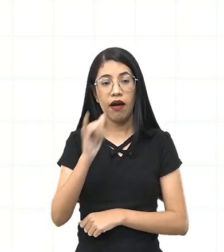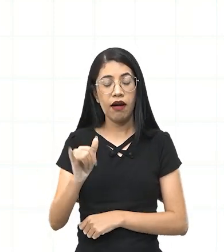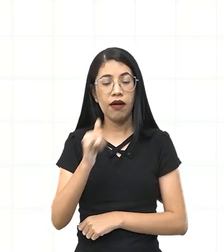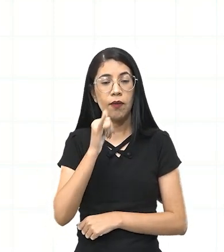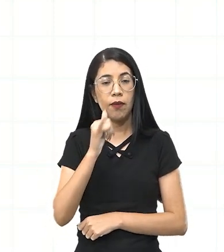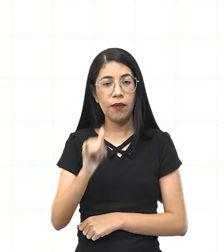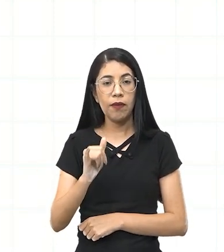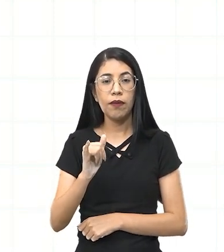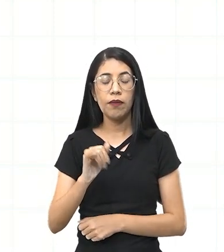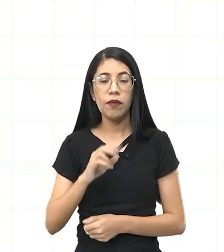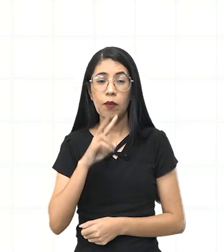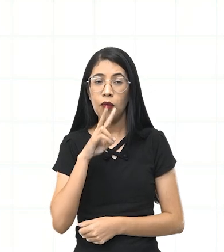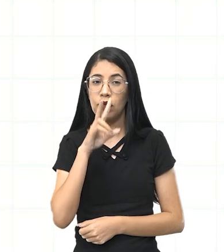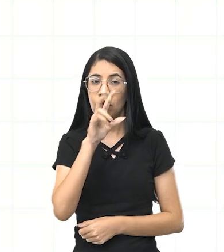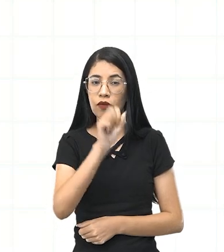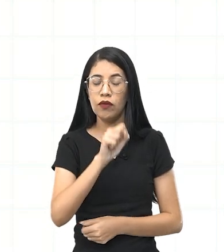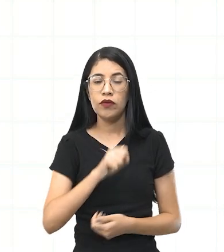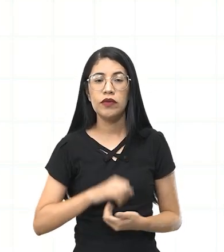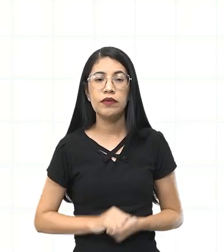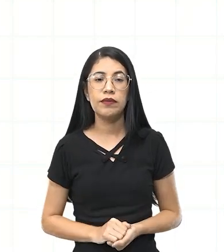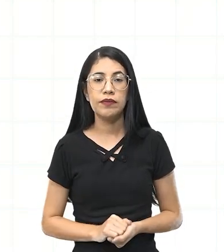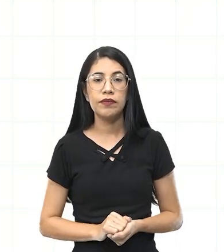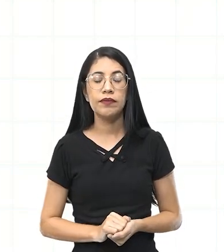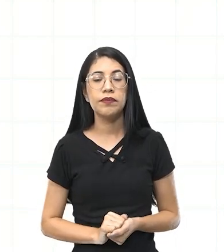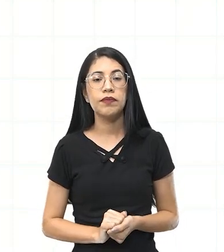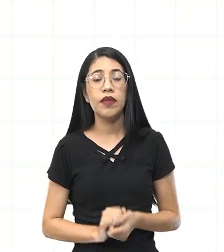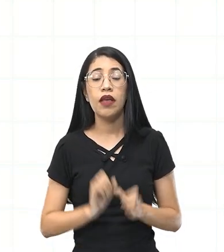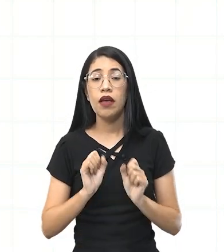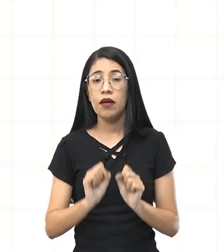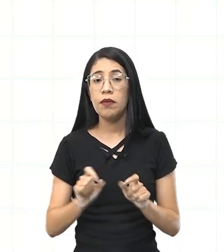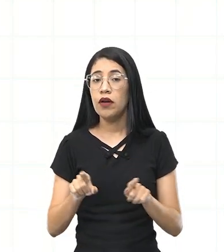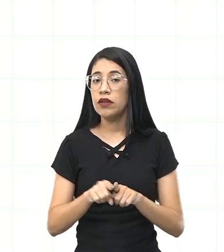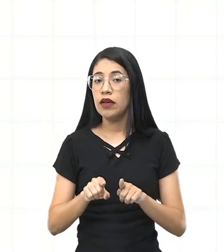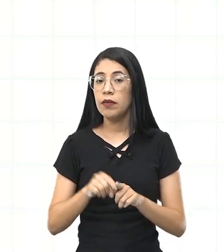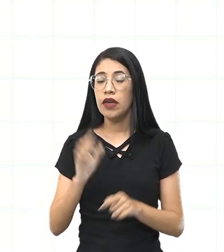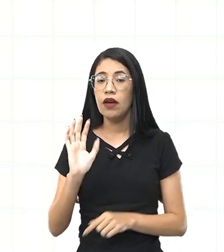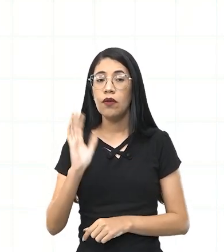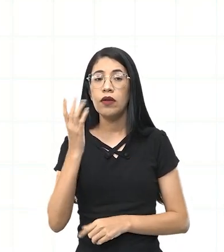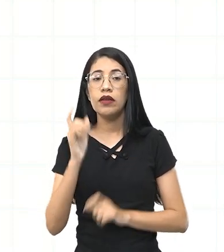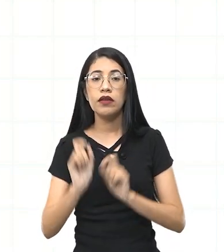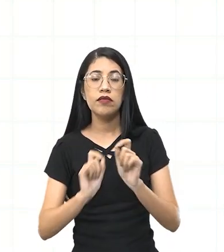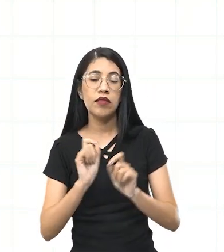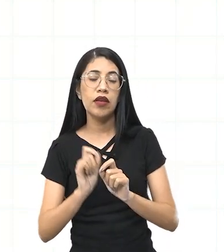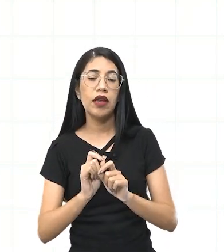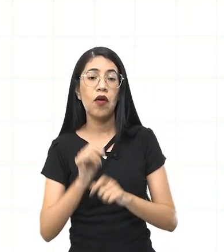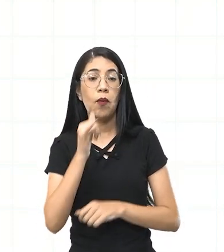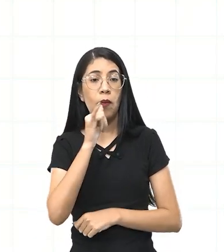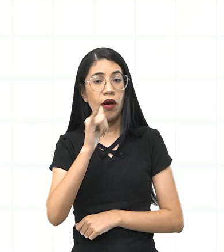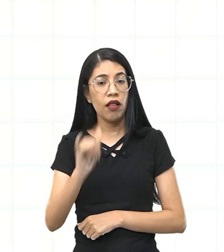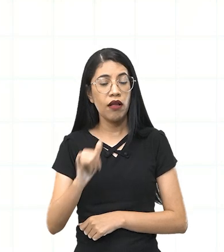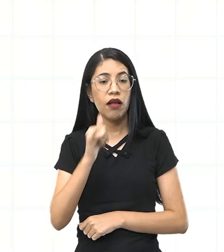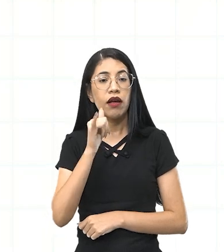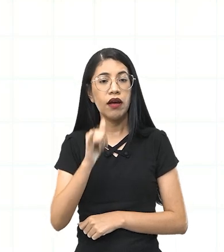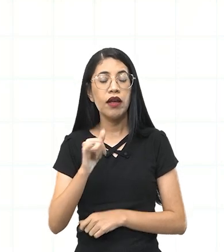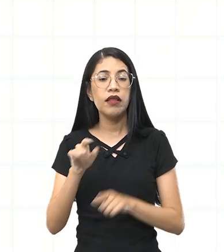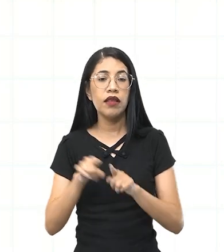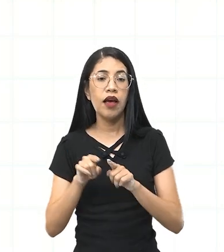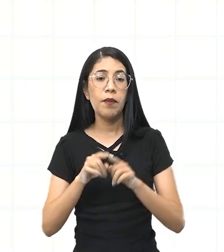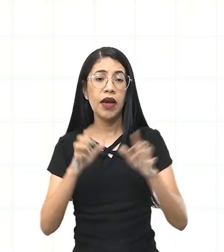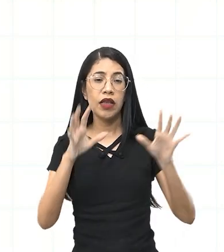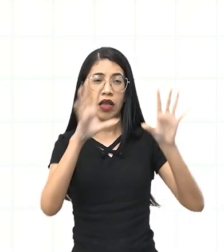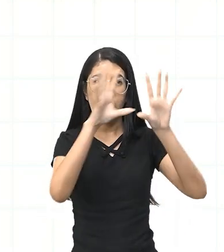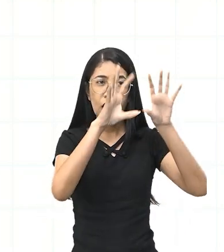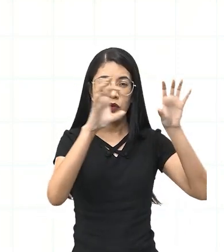elétrica poderosa. Também pode acontecer de se formar uma corrente elétrica entre